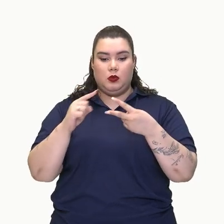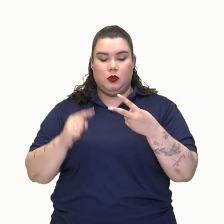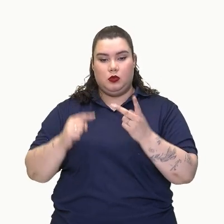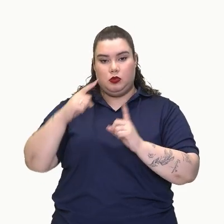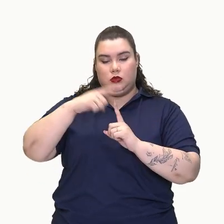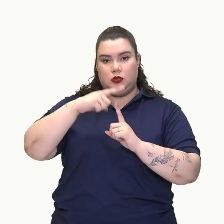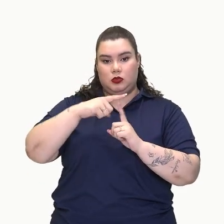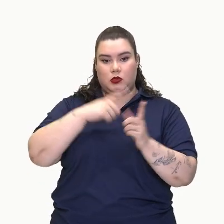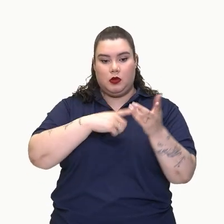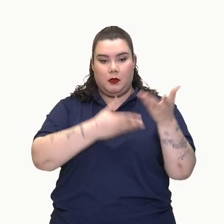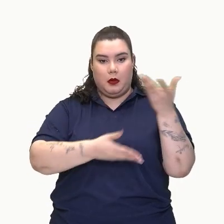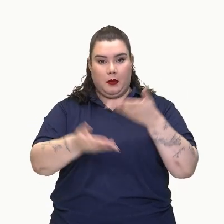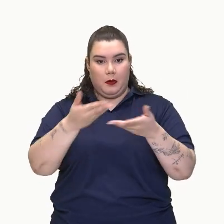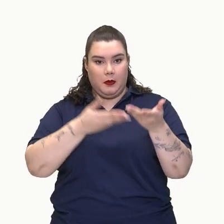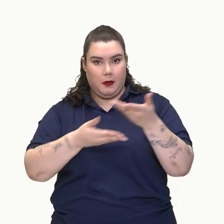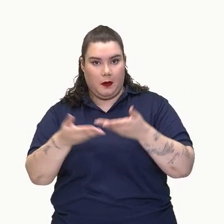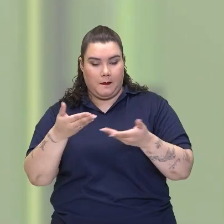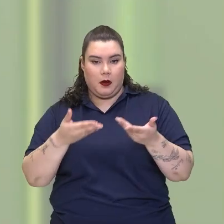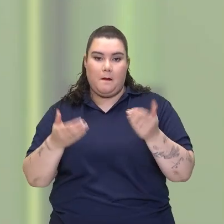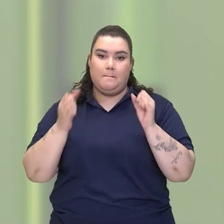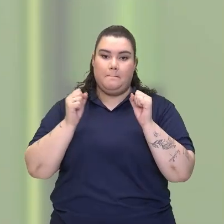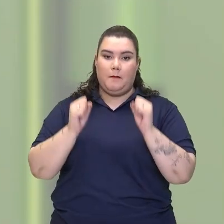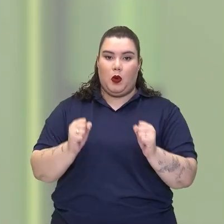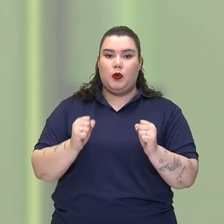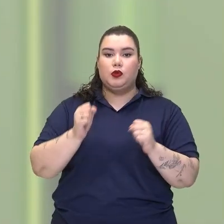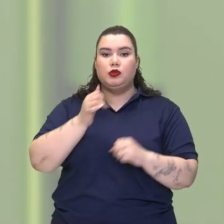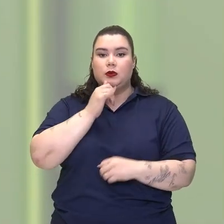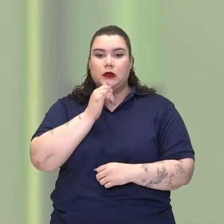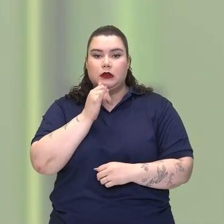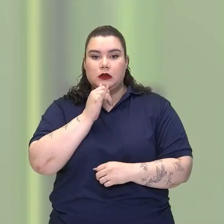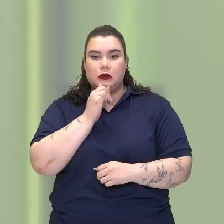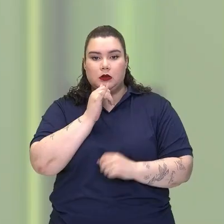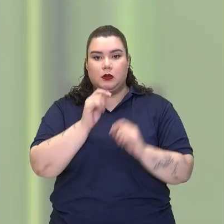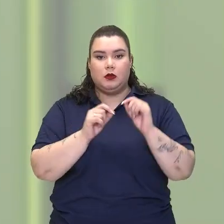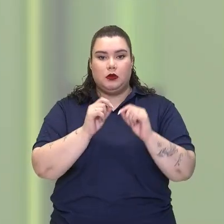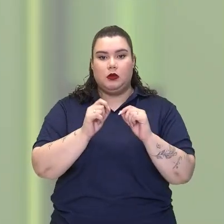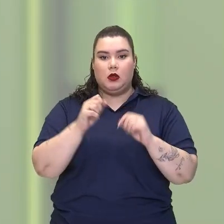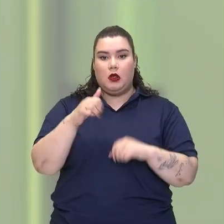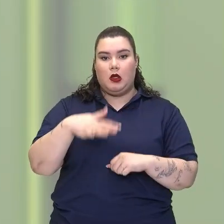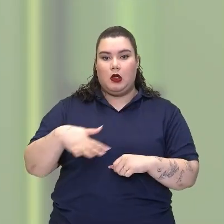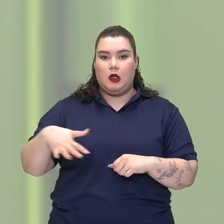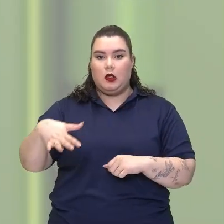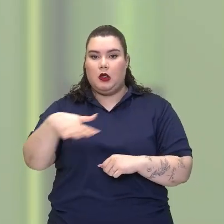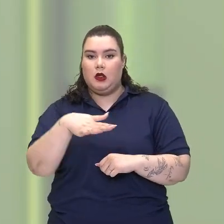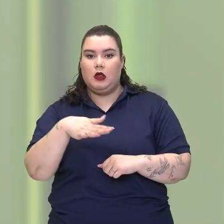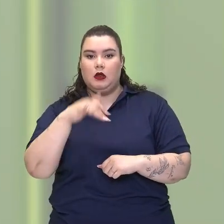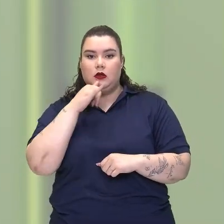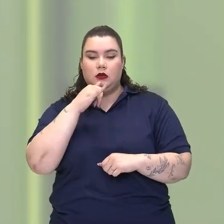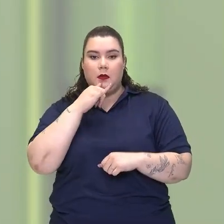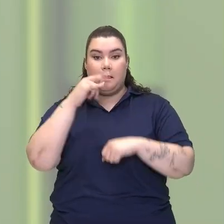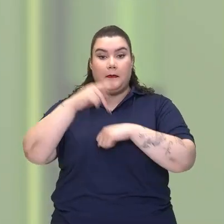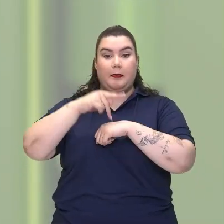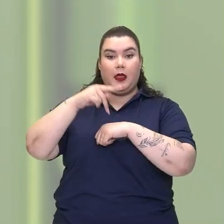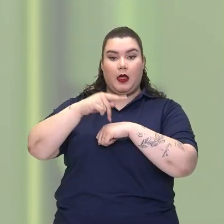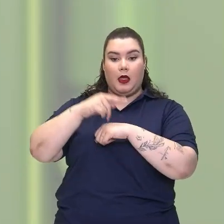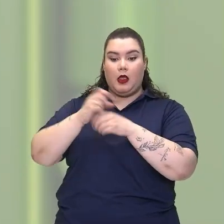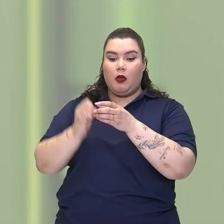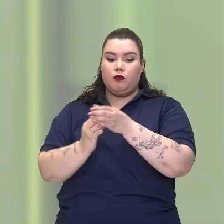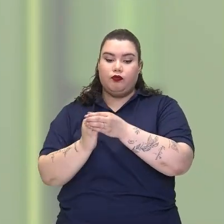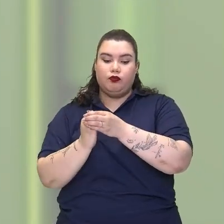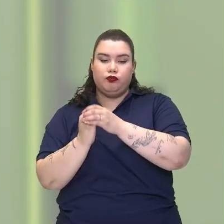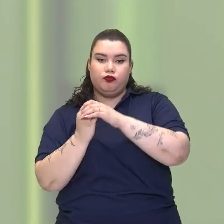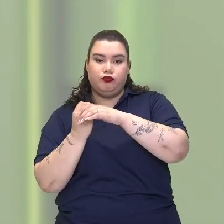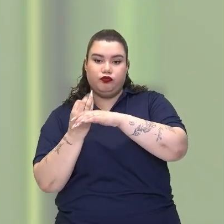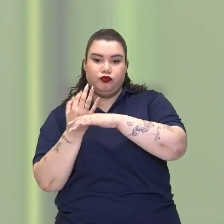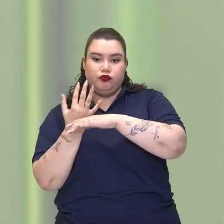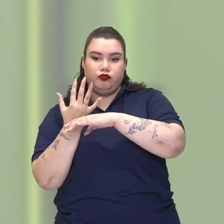elas interagem, elas podem, por exemplo, sobreviver em áreas como, por exemplo, uma rocha. Né? Numa rocha, um